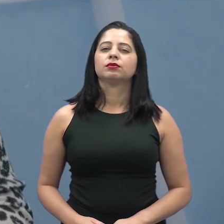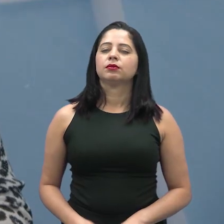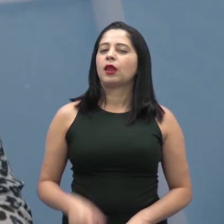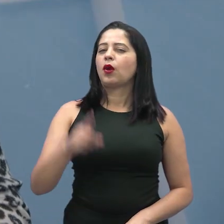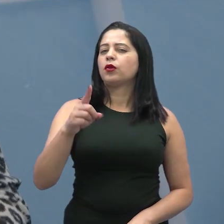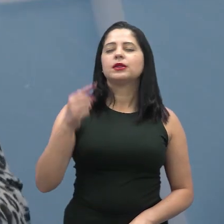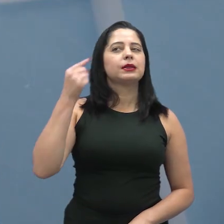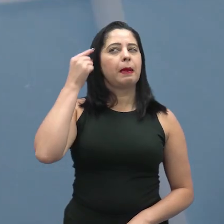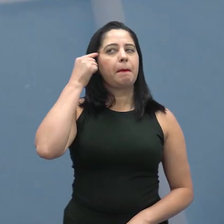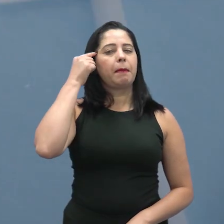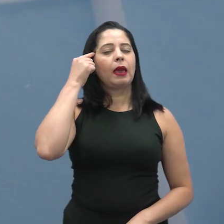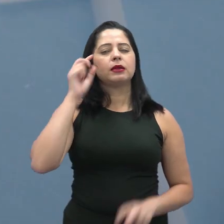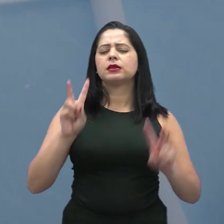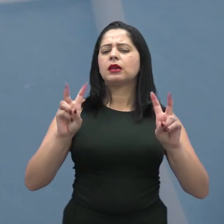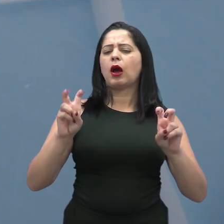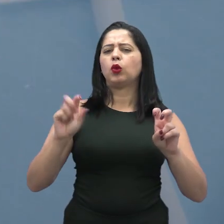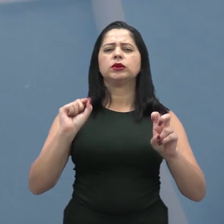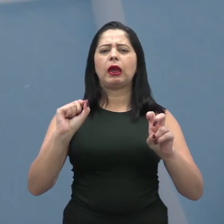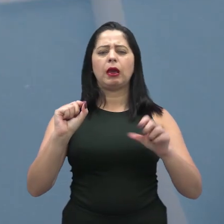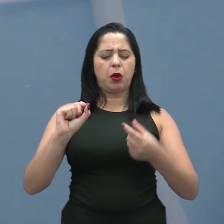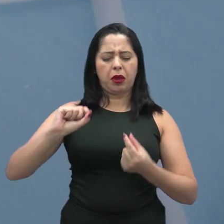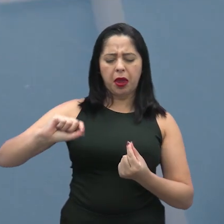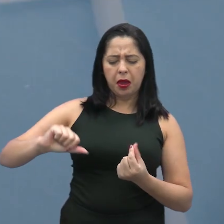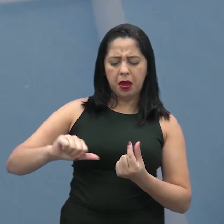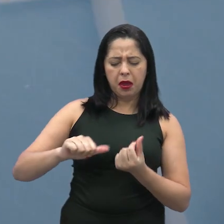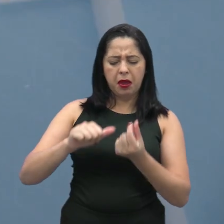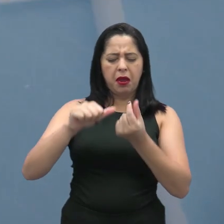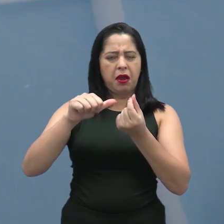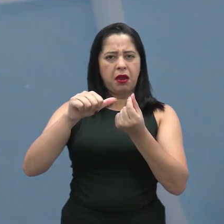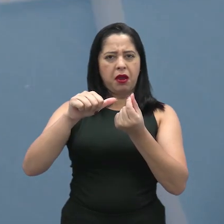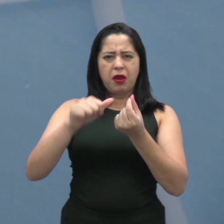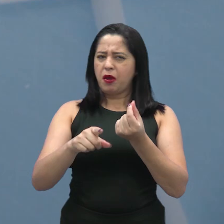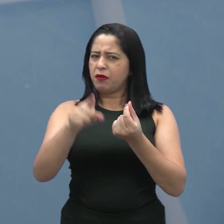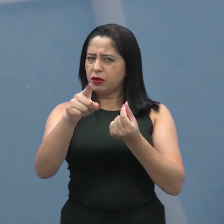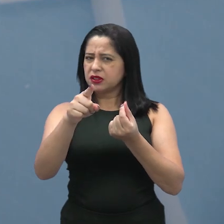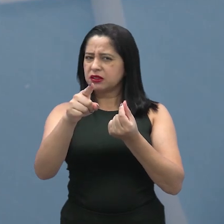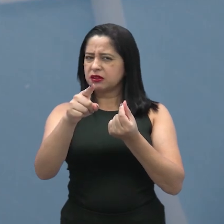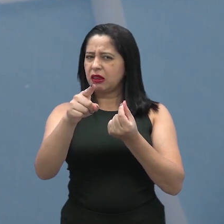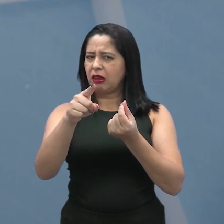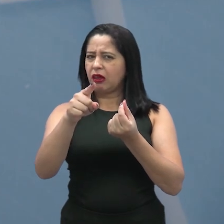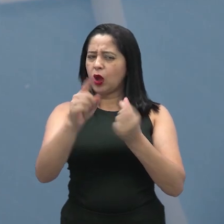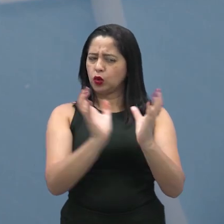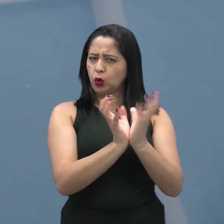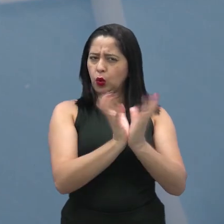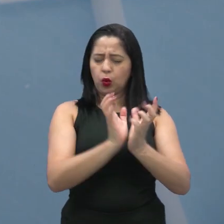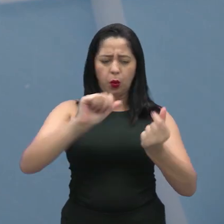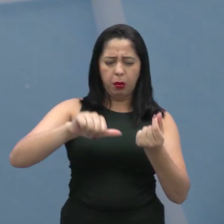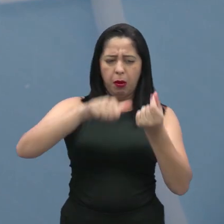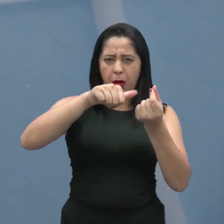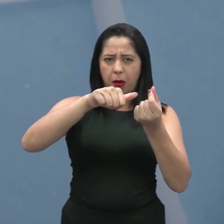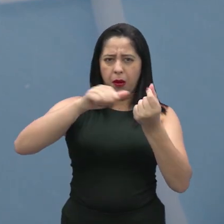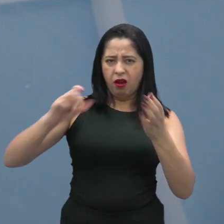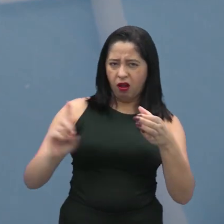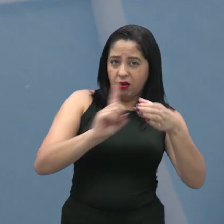quando você ouve o termo classe média, o que entende por ele? Será que você, telespectador, está inserido nesse grupo?